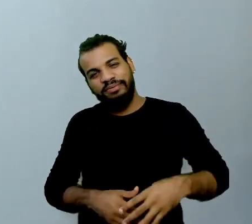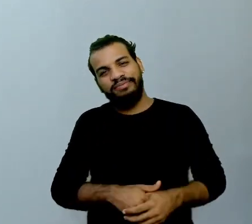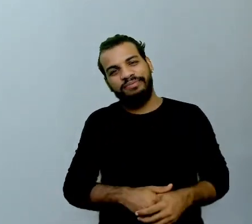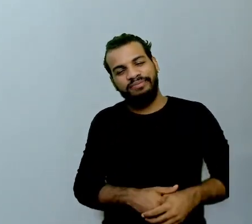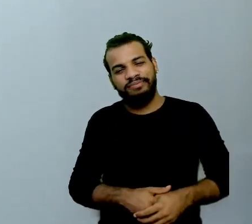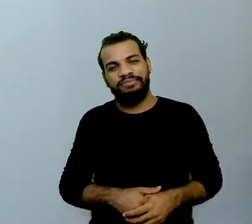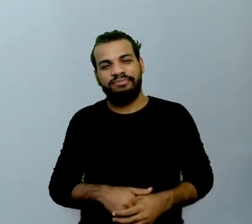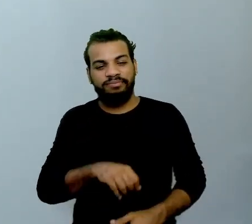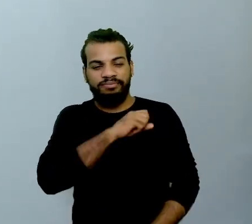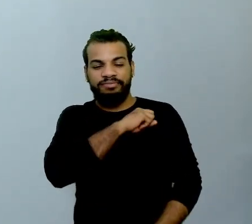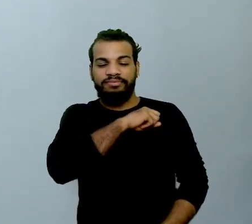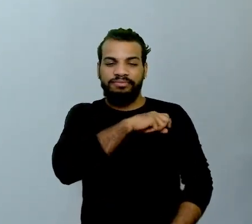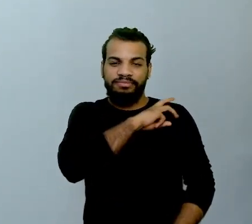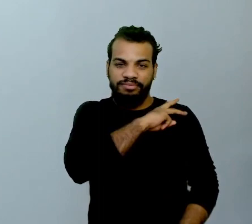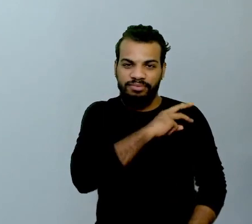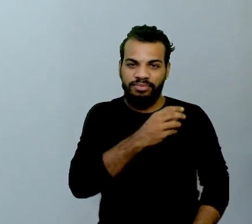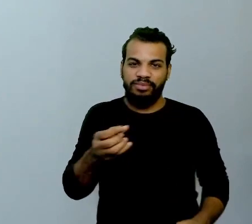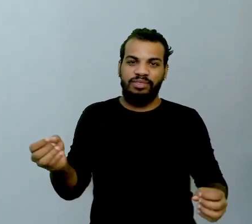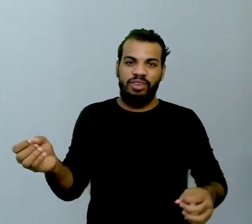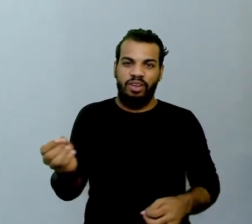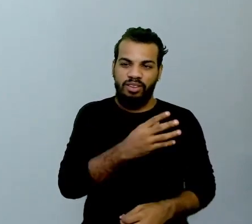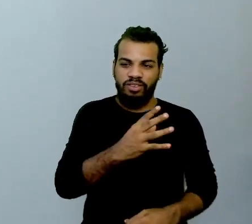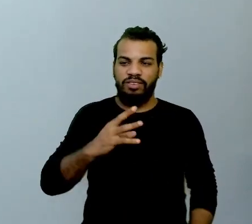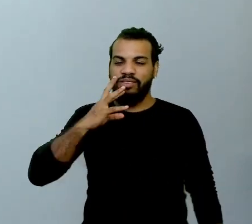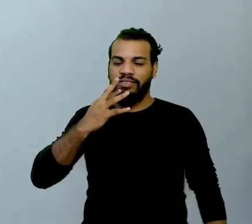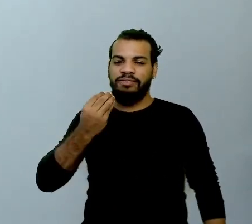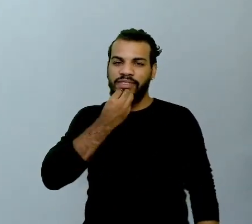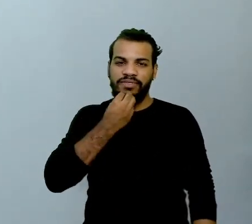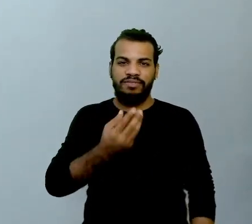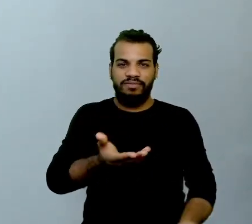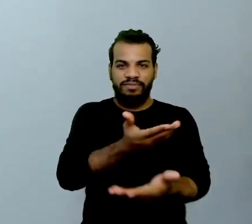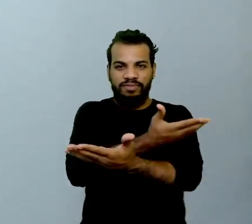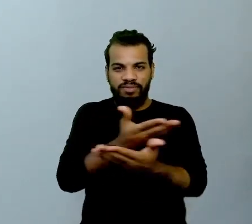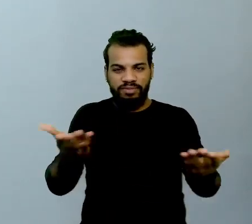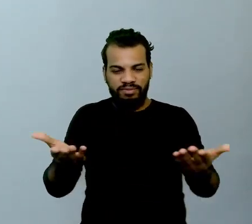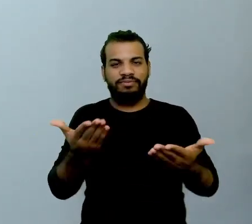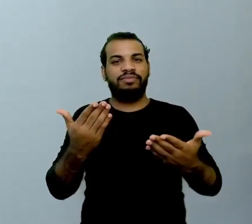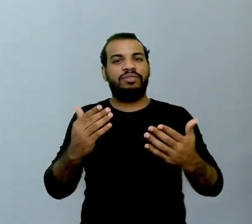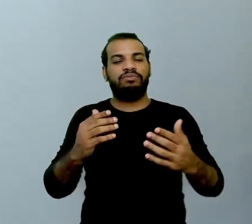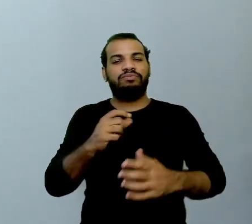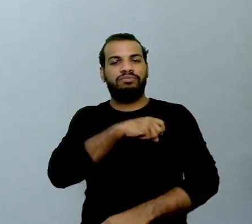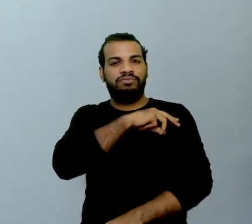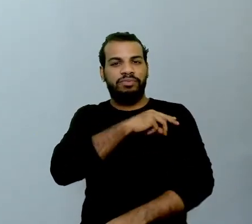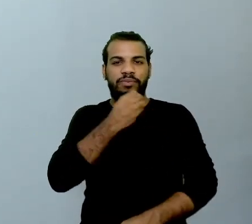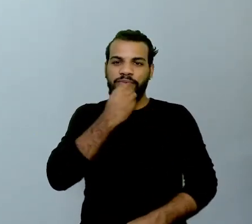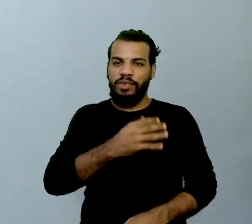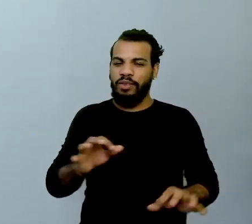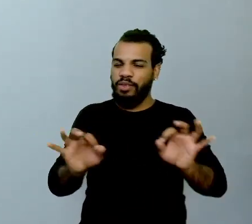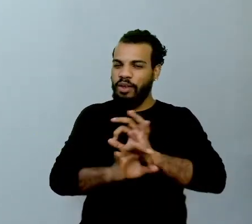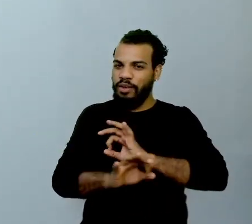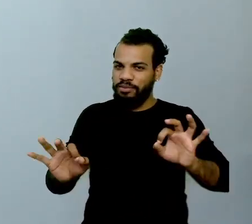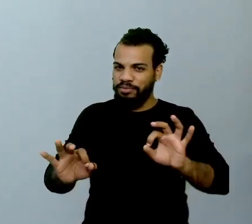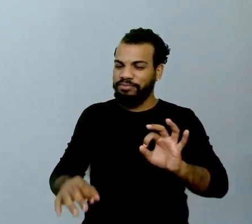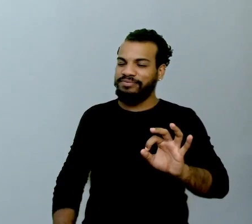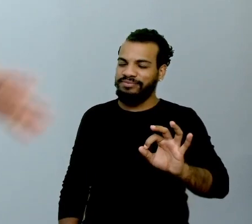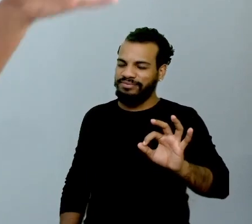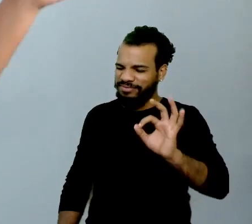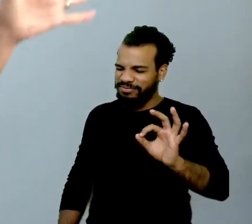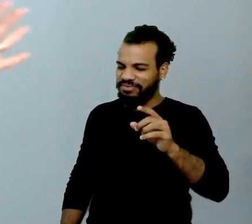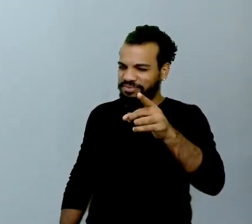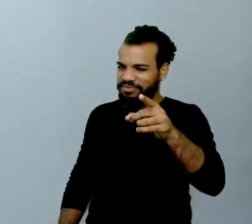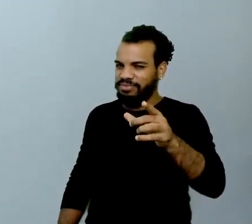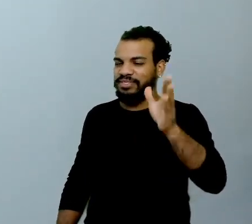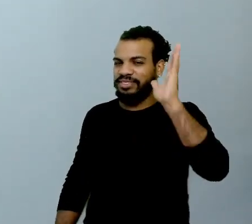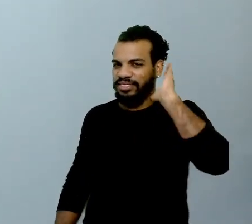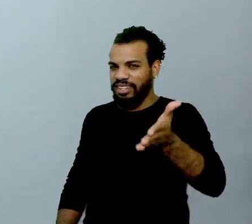um novo ensino médio, uma construção de novos conhecimentos, para que você fique um estudante de ensino médio sensacional. Eu tenho certeza que você já